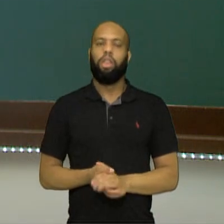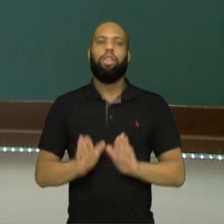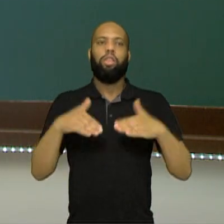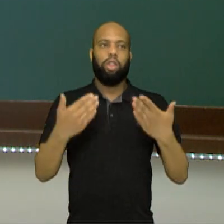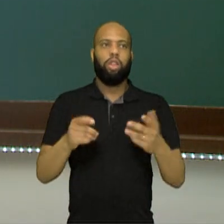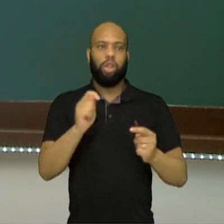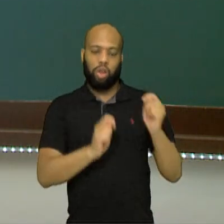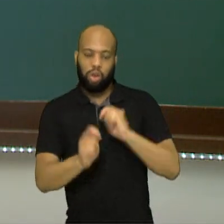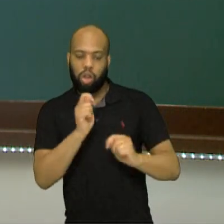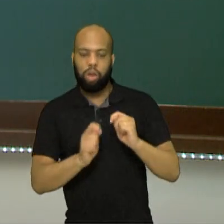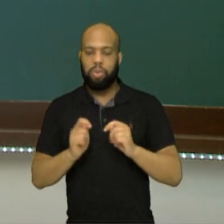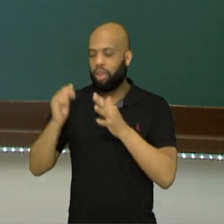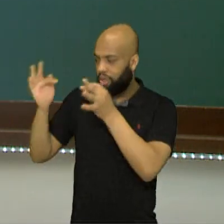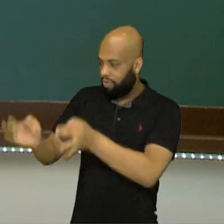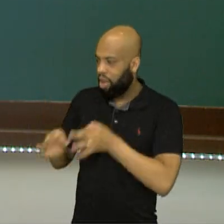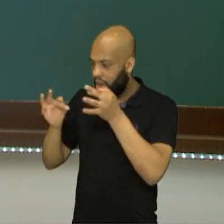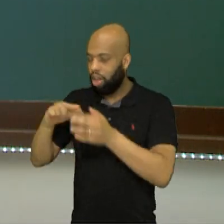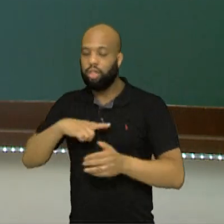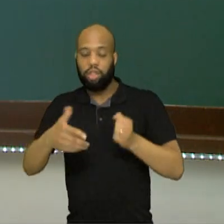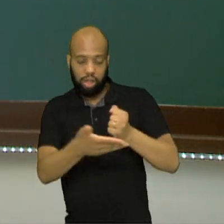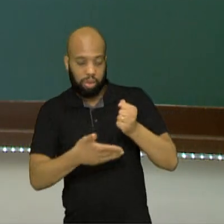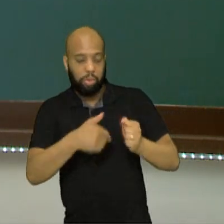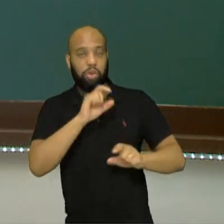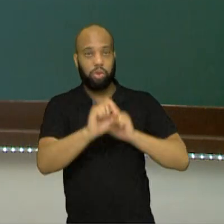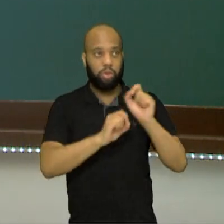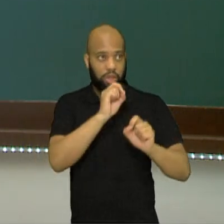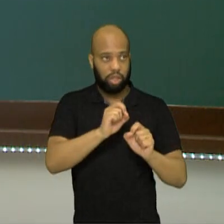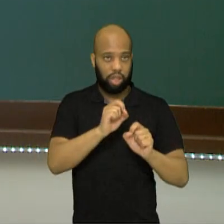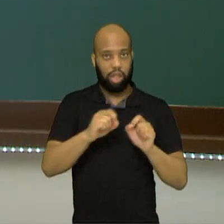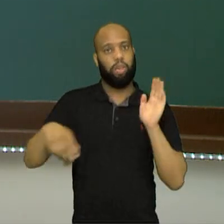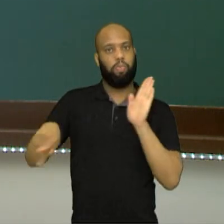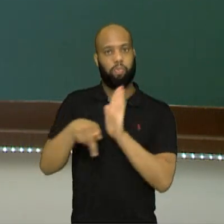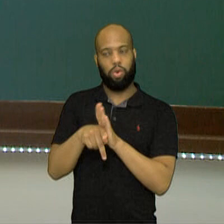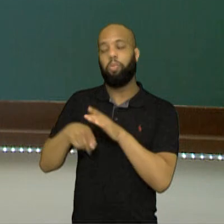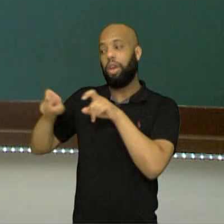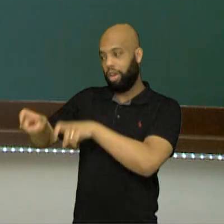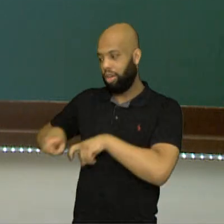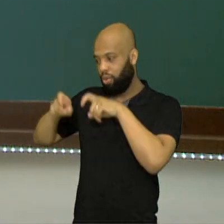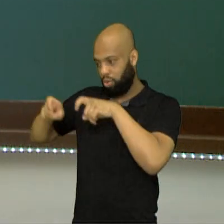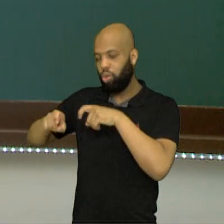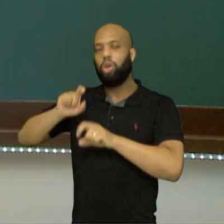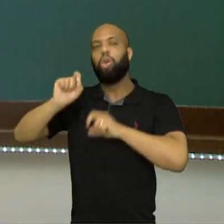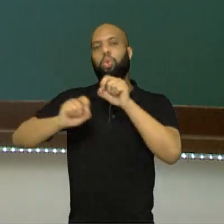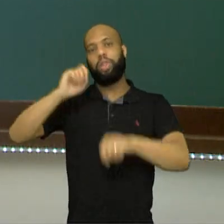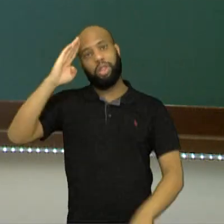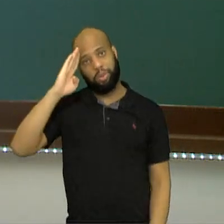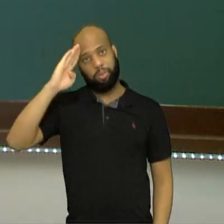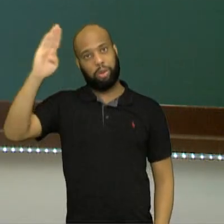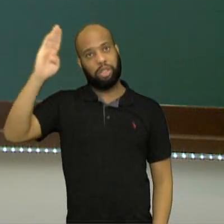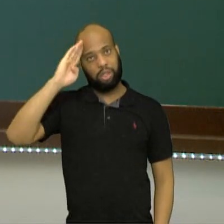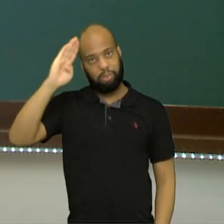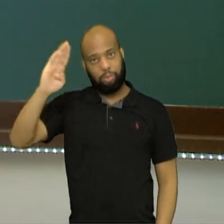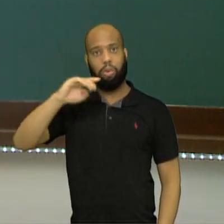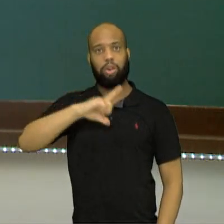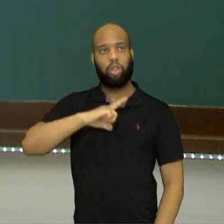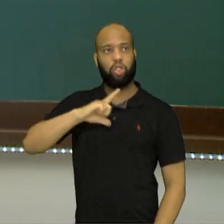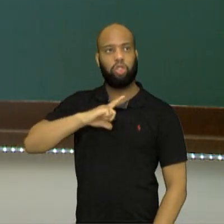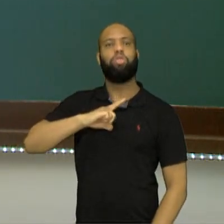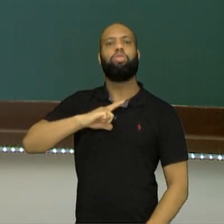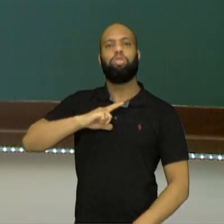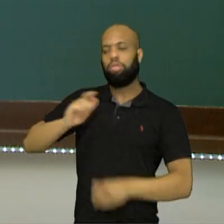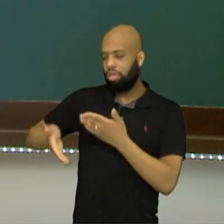Então, a economia feudal, ela se baseava-se na agricultura. Qual que eram os principais cultivos que eles tinham,